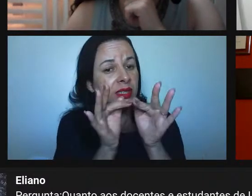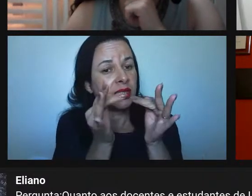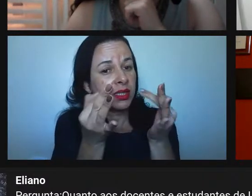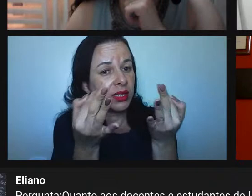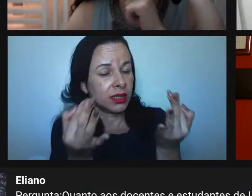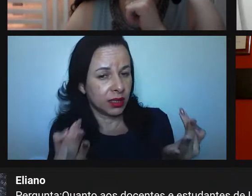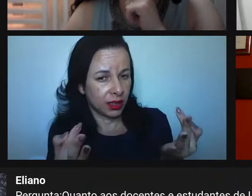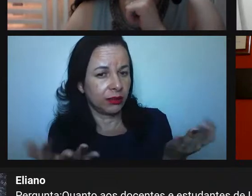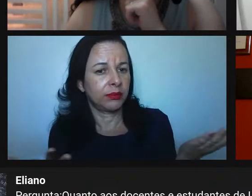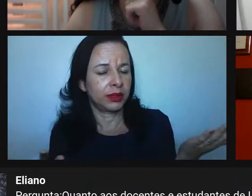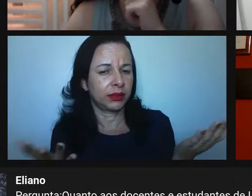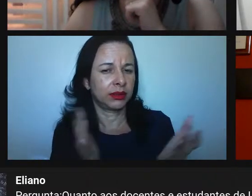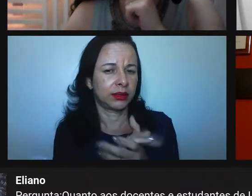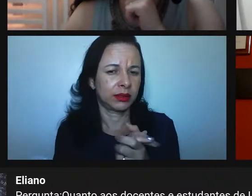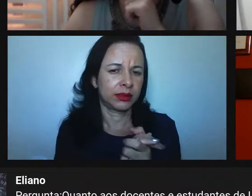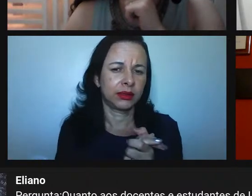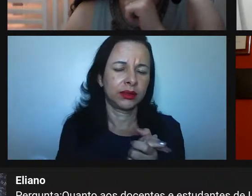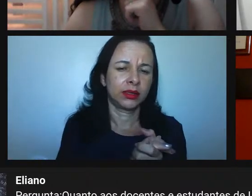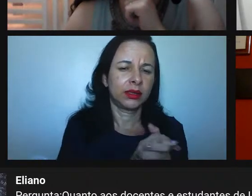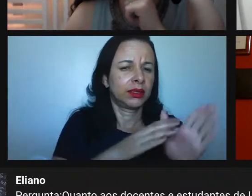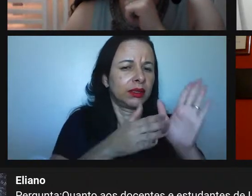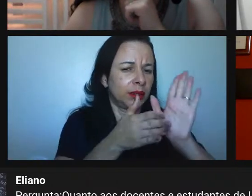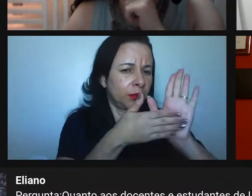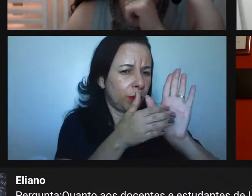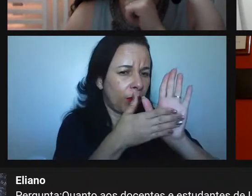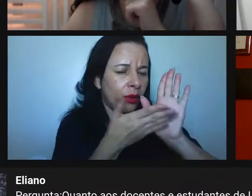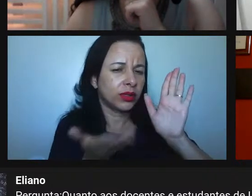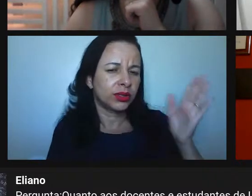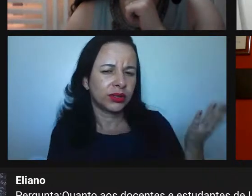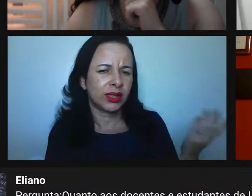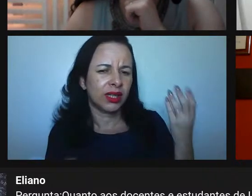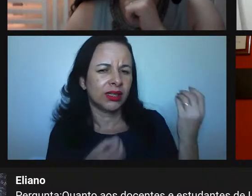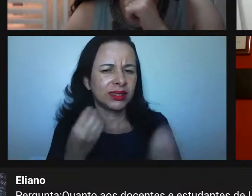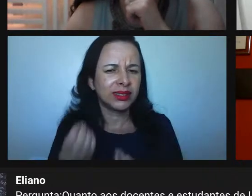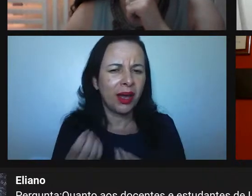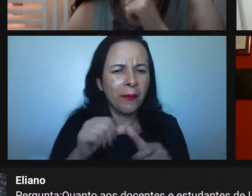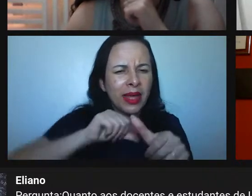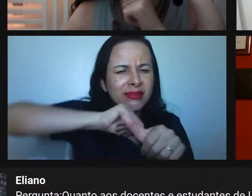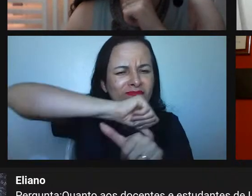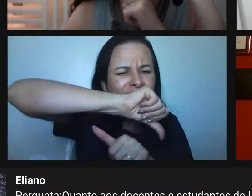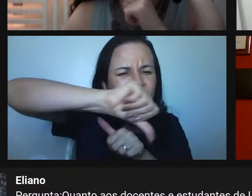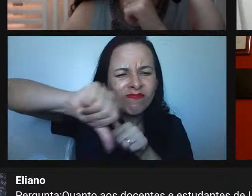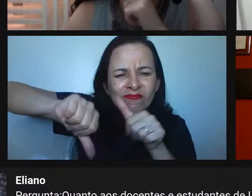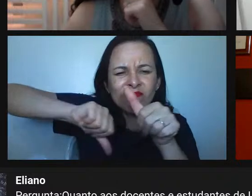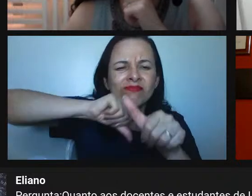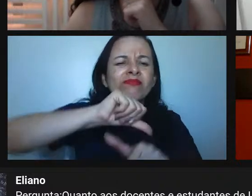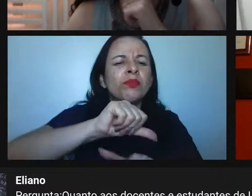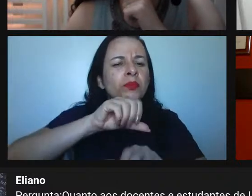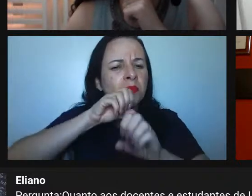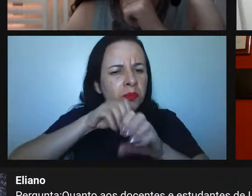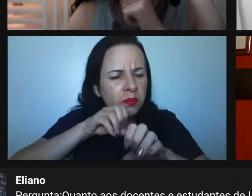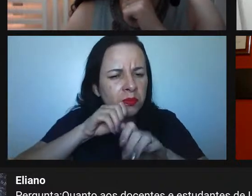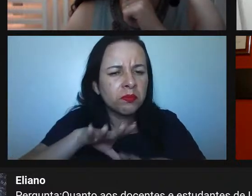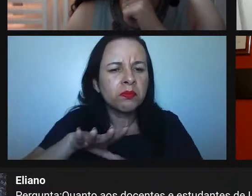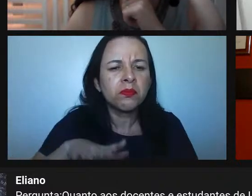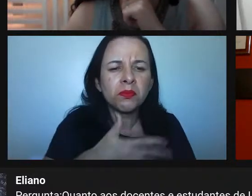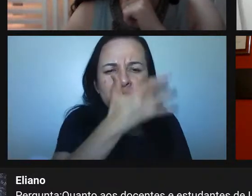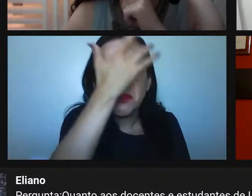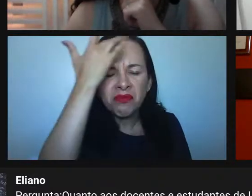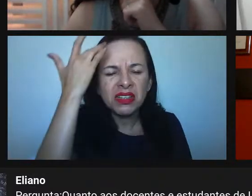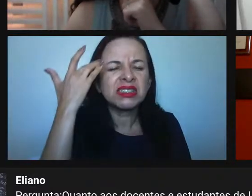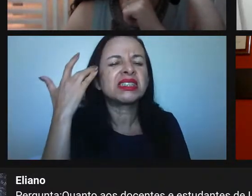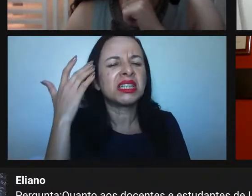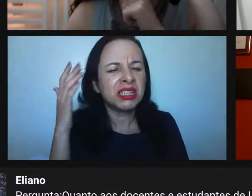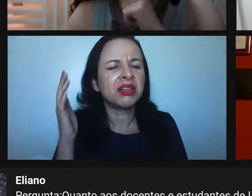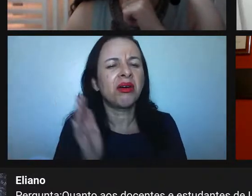a solução ou A Proposta o impacto na educação e presta as pessoas vai ser enorme